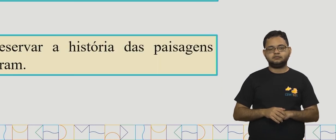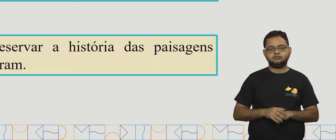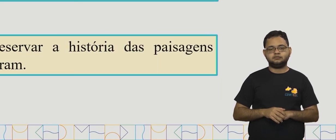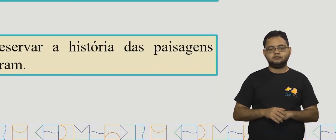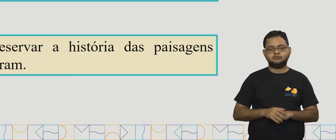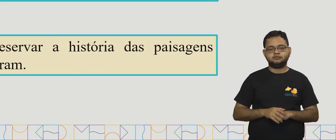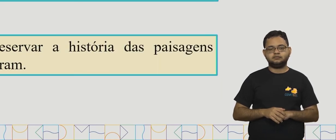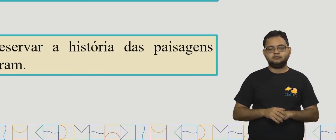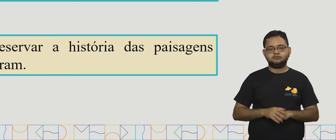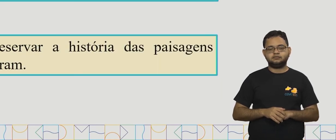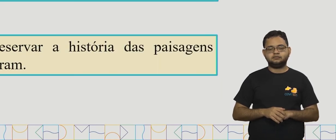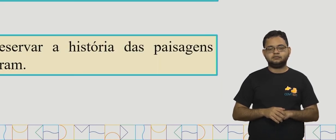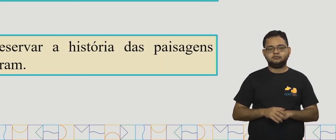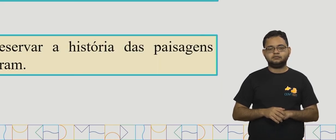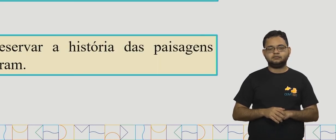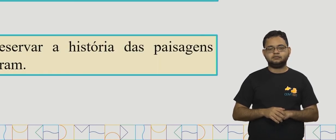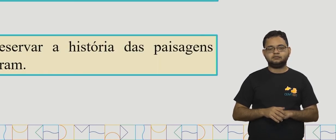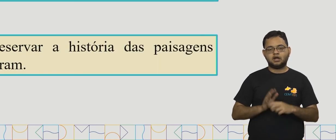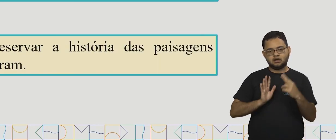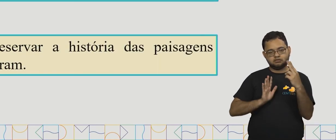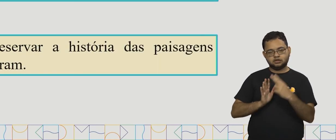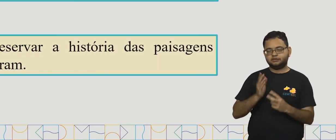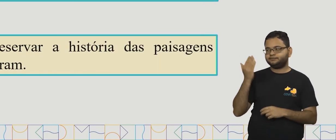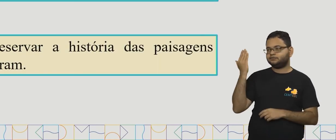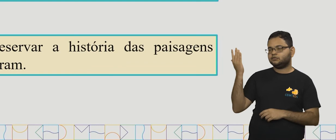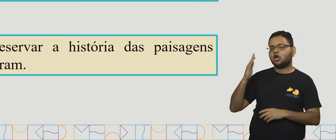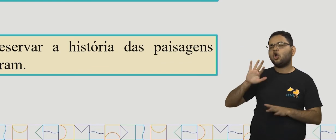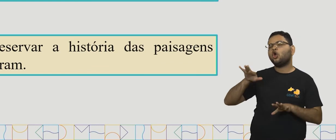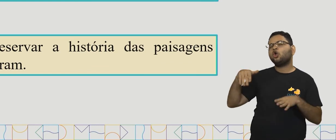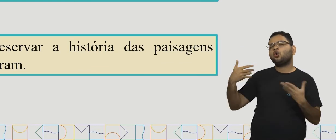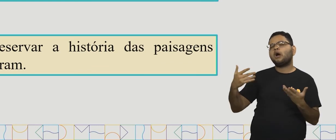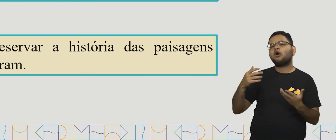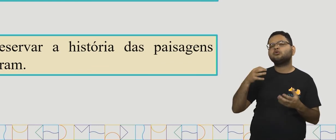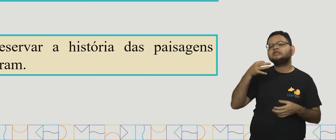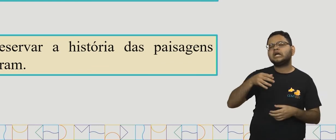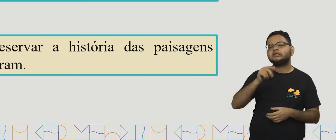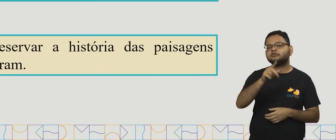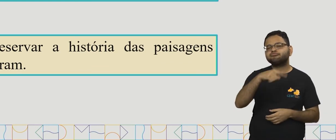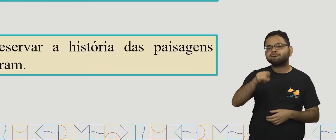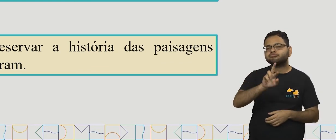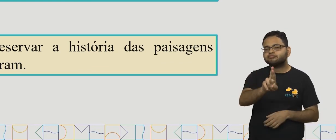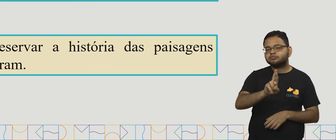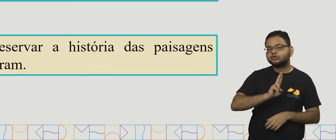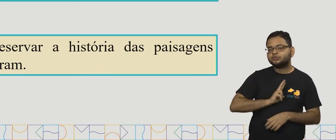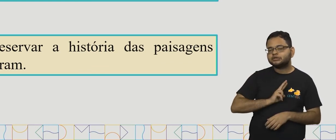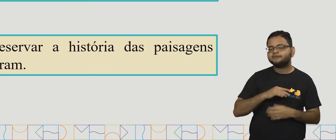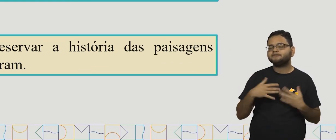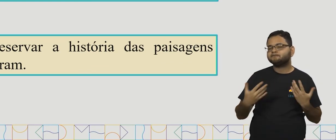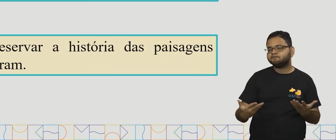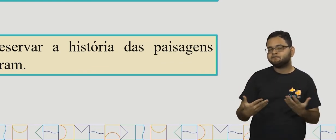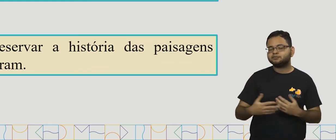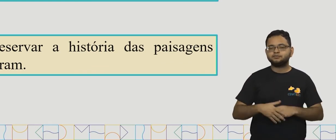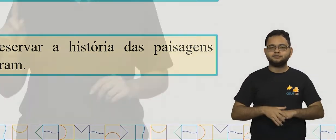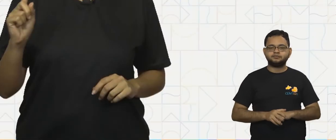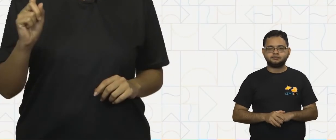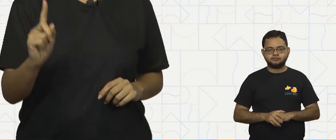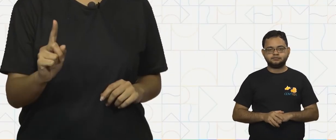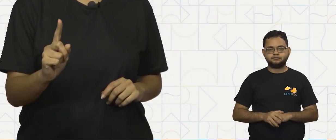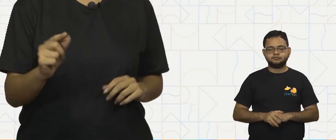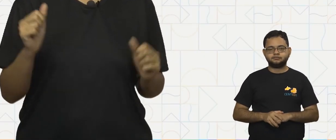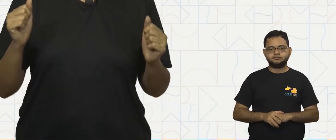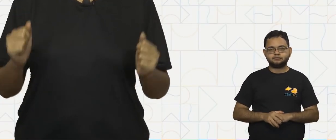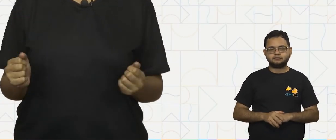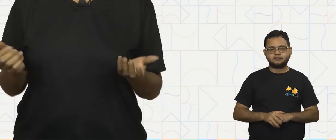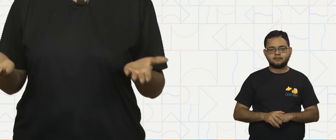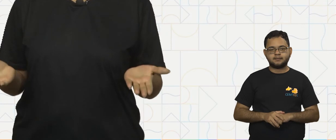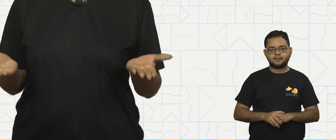de hoje, vimos que não podemos nos desfazer das paisagens sem registrarmos sua história.